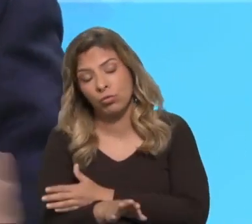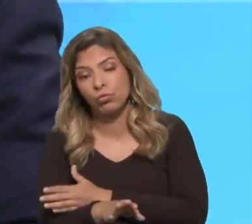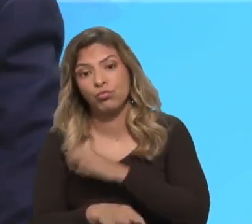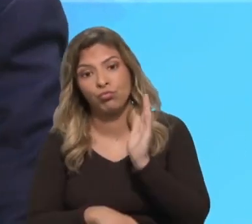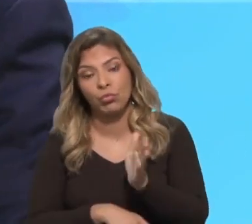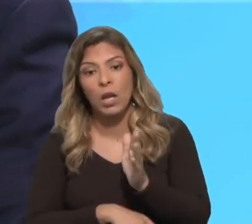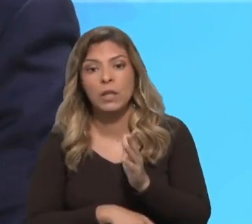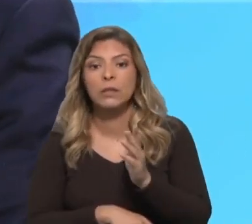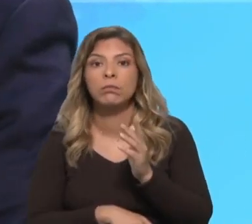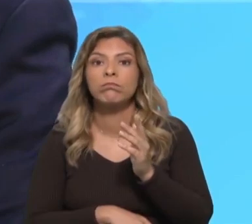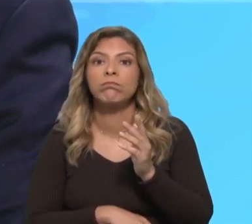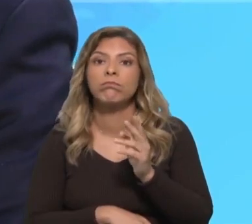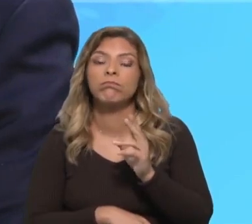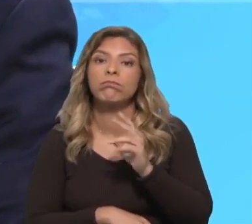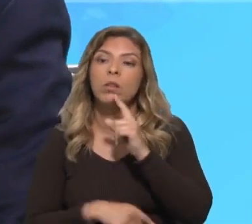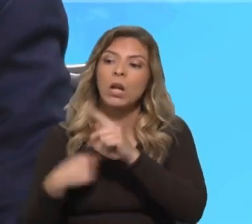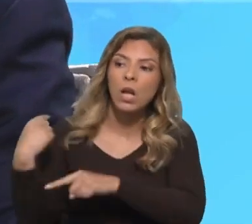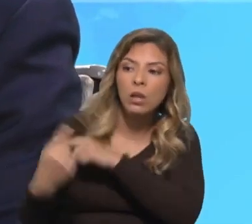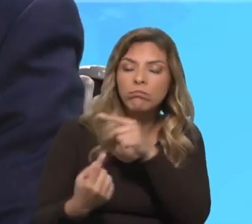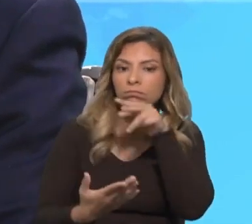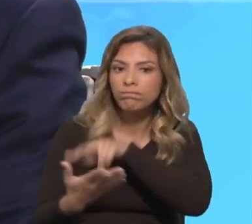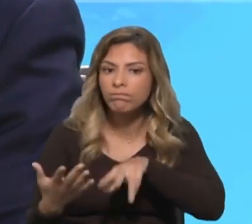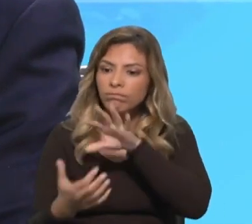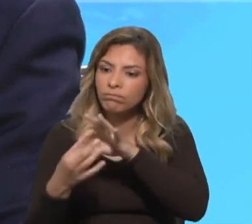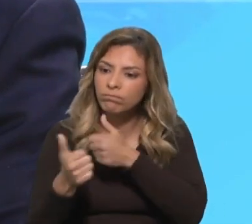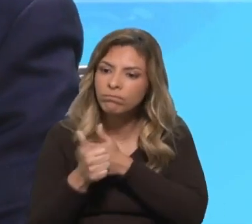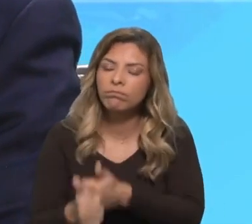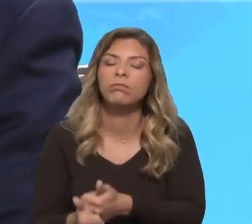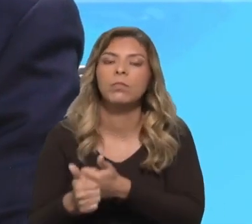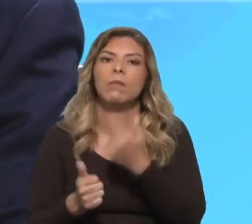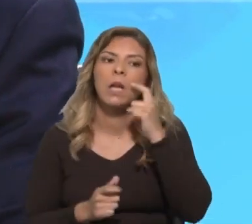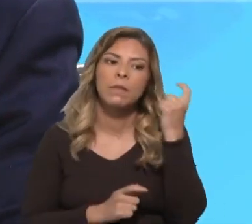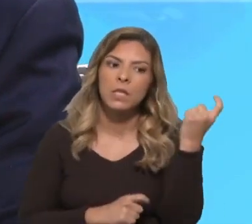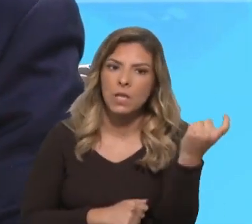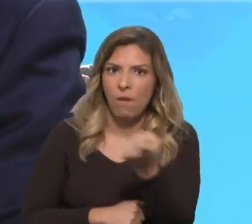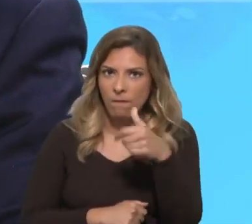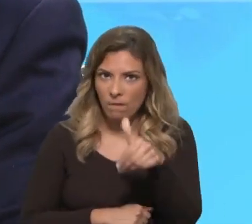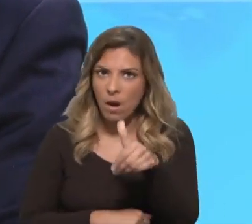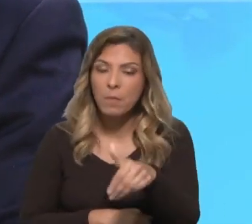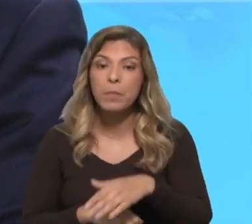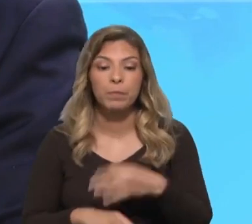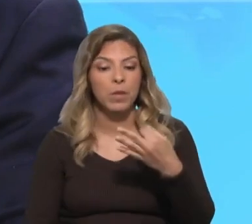os ritos litúrgicos, portanto, o conclave também vai ser objeto de alguma revisão. Paulo VI